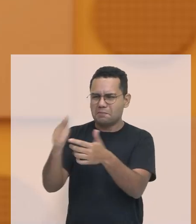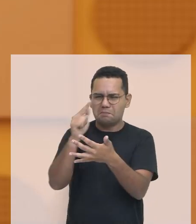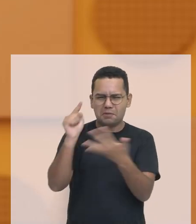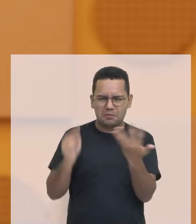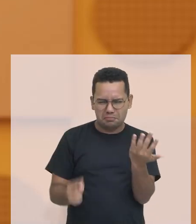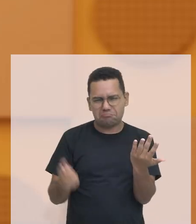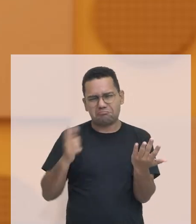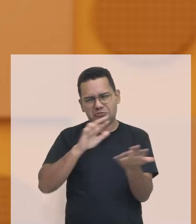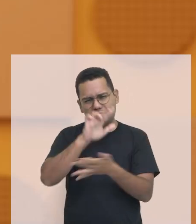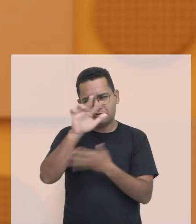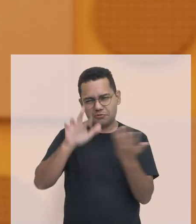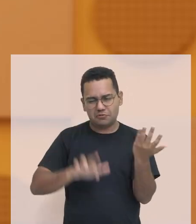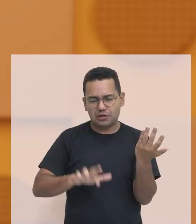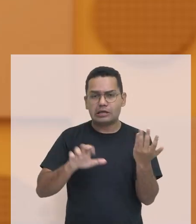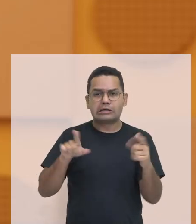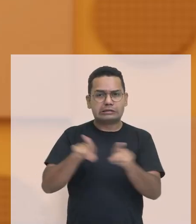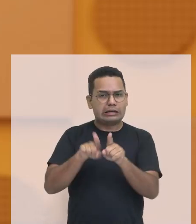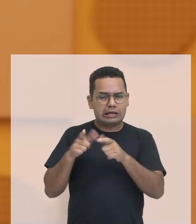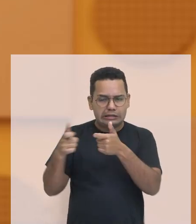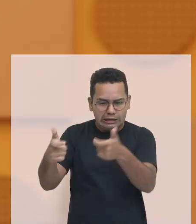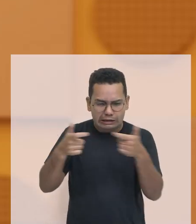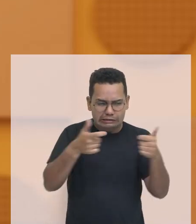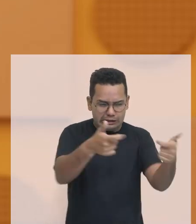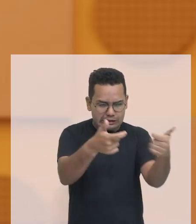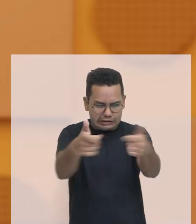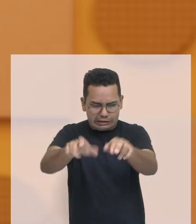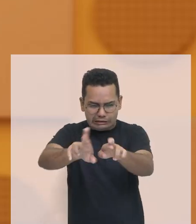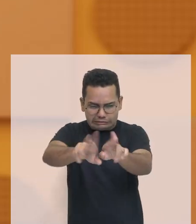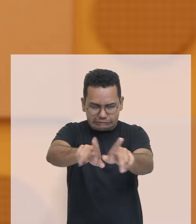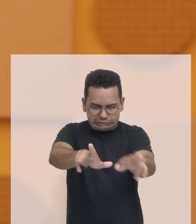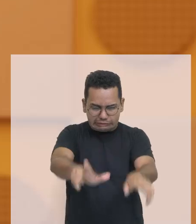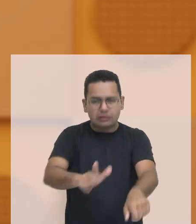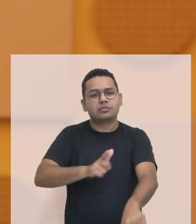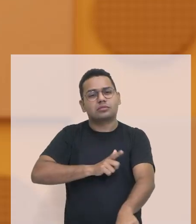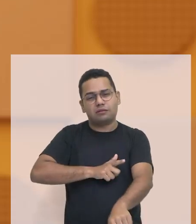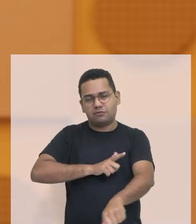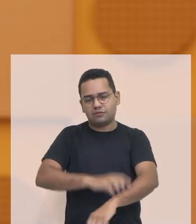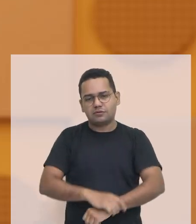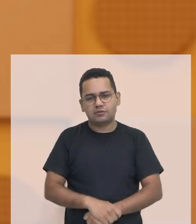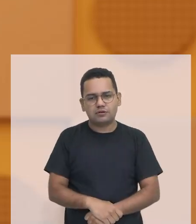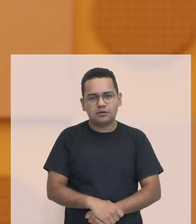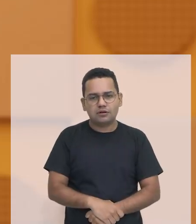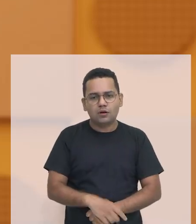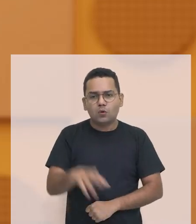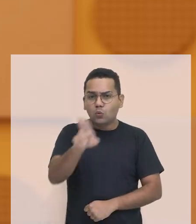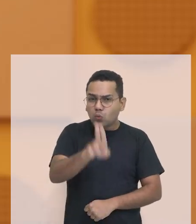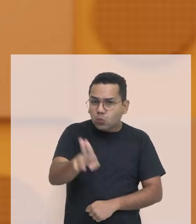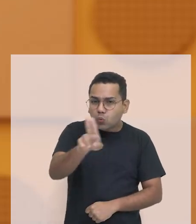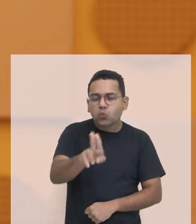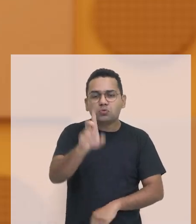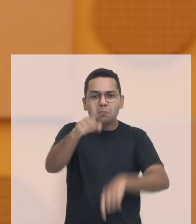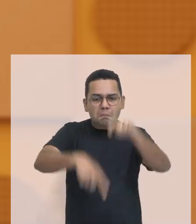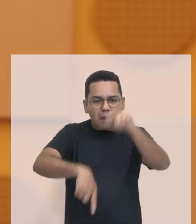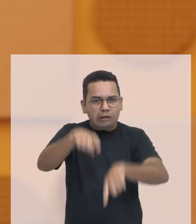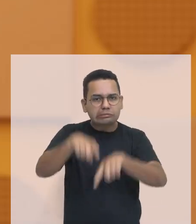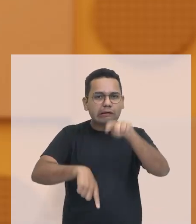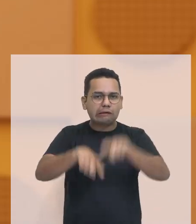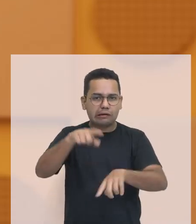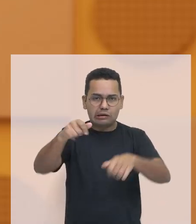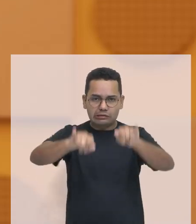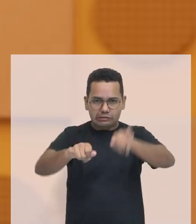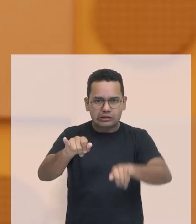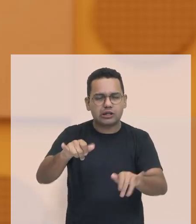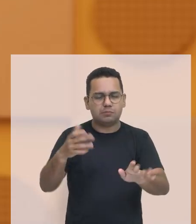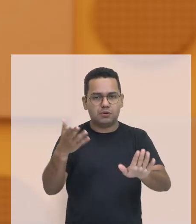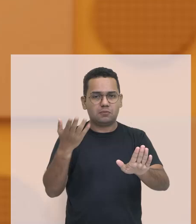várias guerras, a morte de muitos civis, a utilização de armas químicas cada vez mais poderosas, como nós